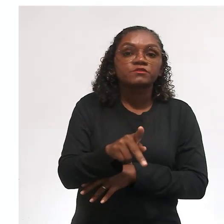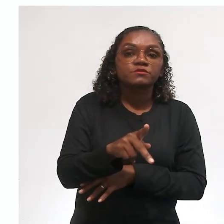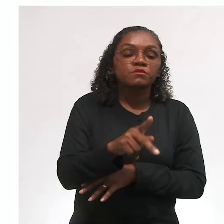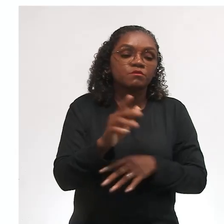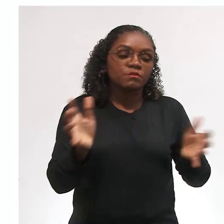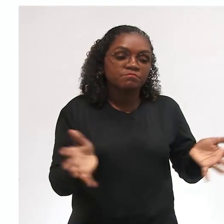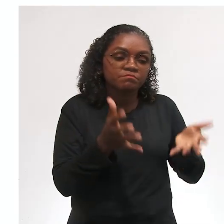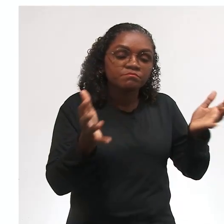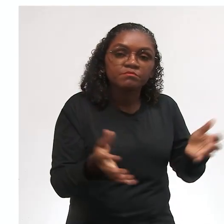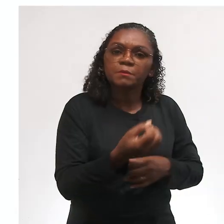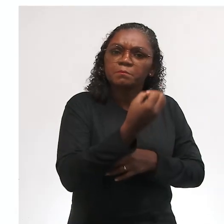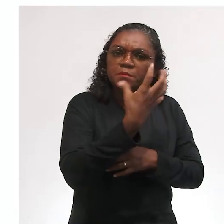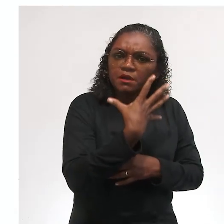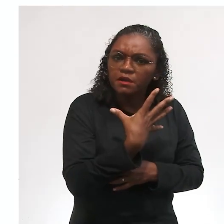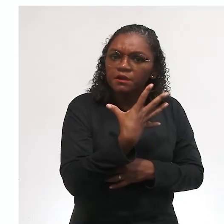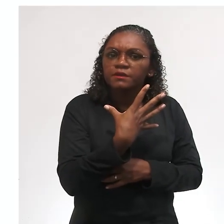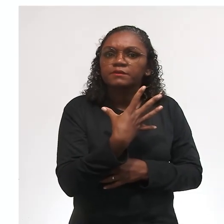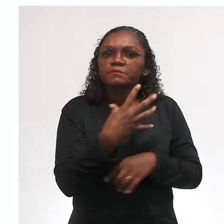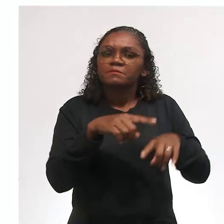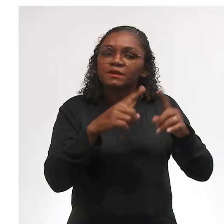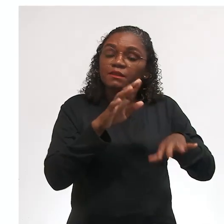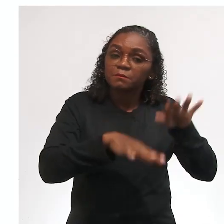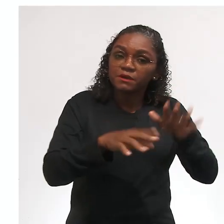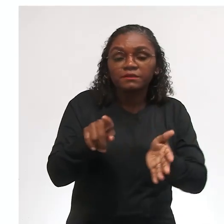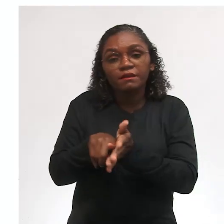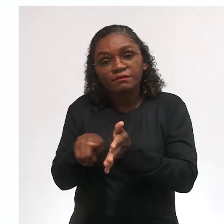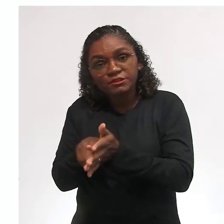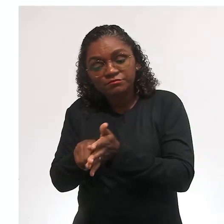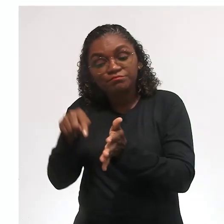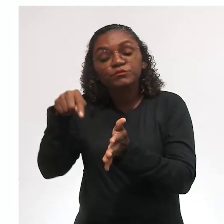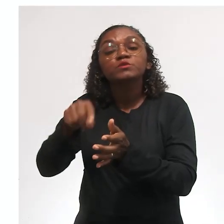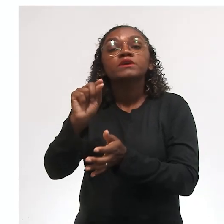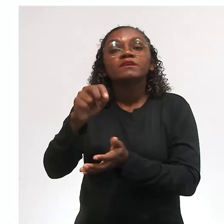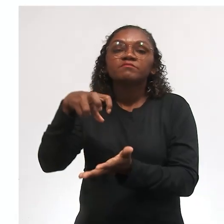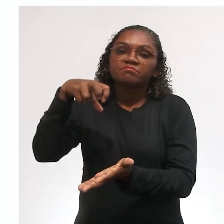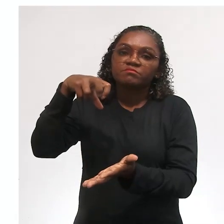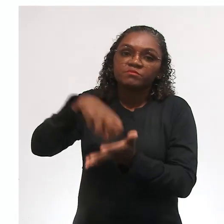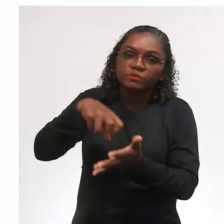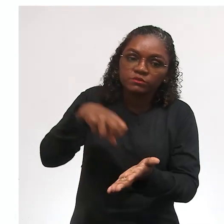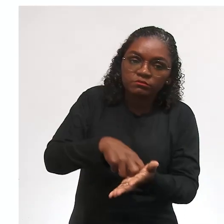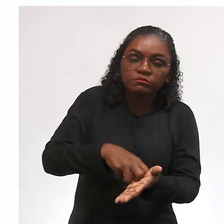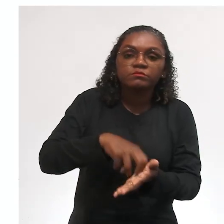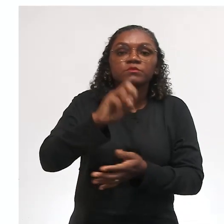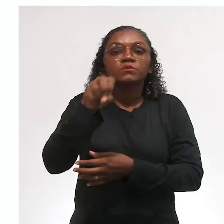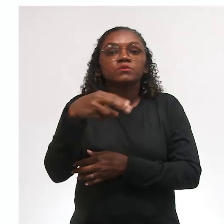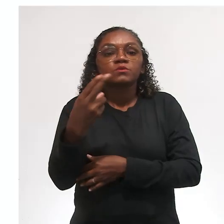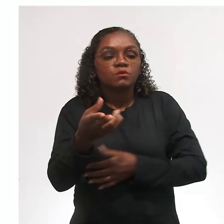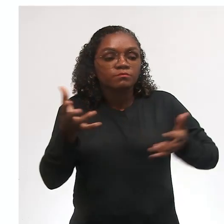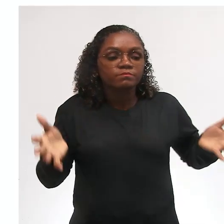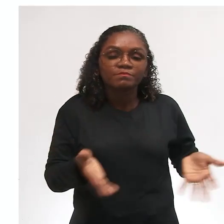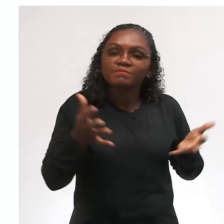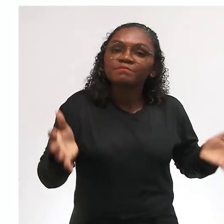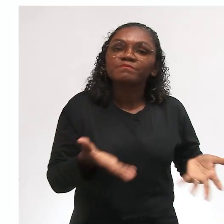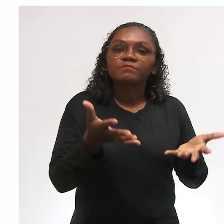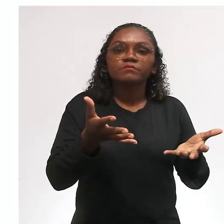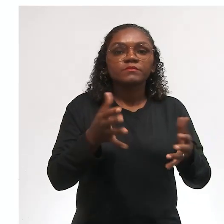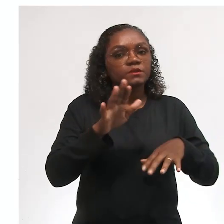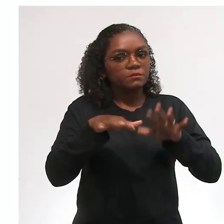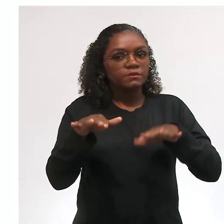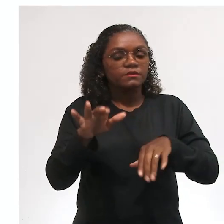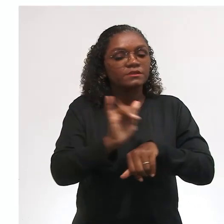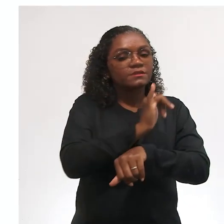e negativos, bem como punições, para incentivar ou desencorajar comportamentos. Estratégias